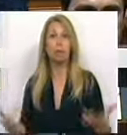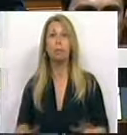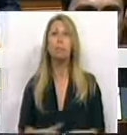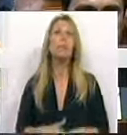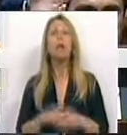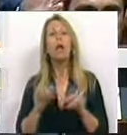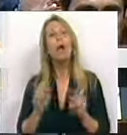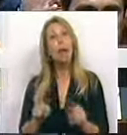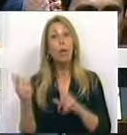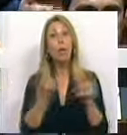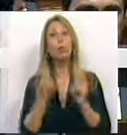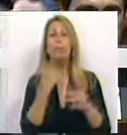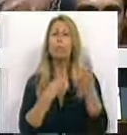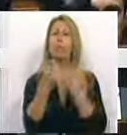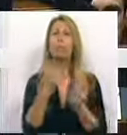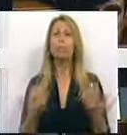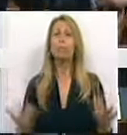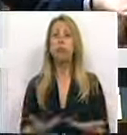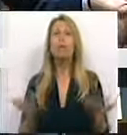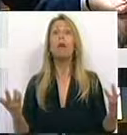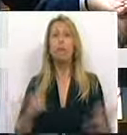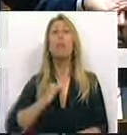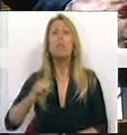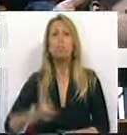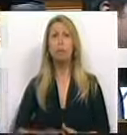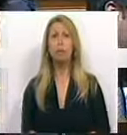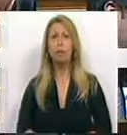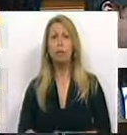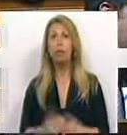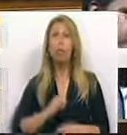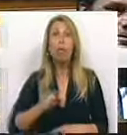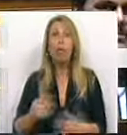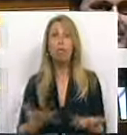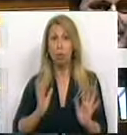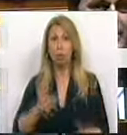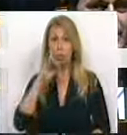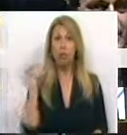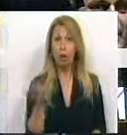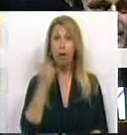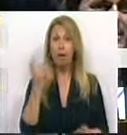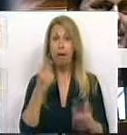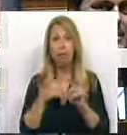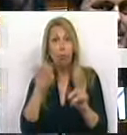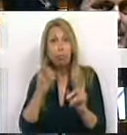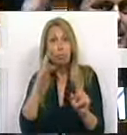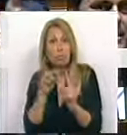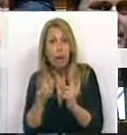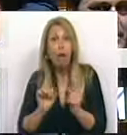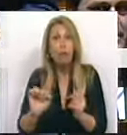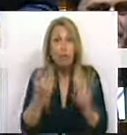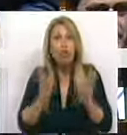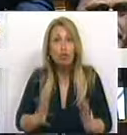um debate para perguntarmos: e a oposição? A oposição já reviu as suas projeções? A